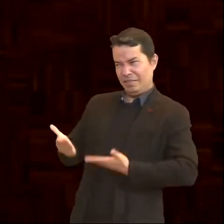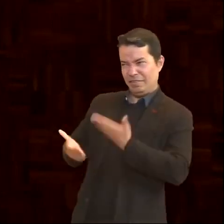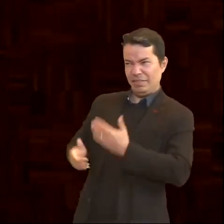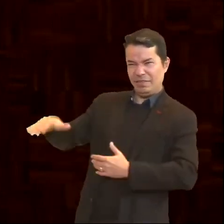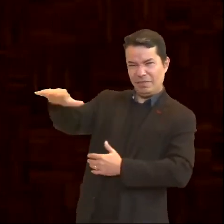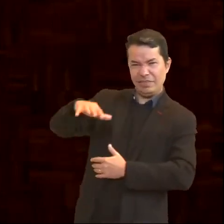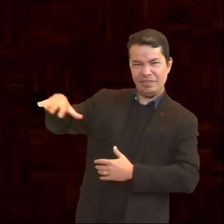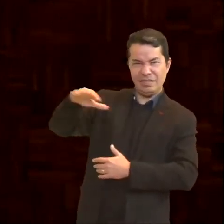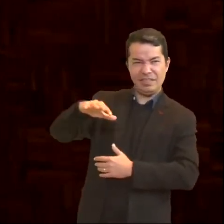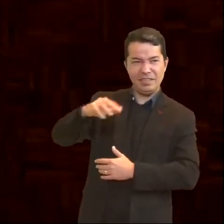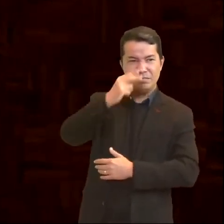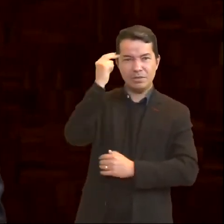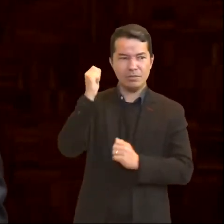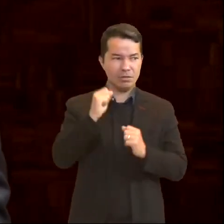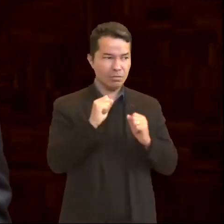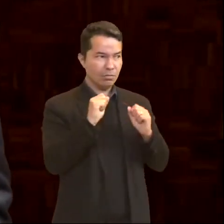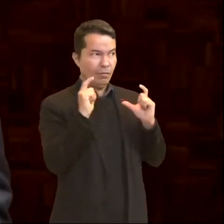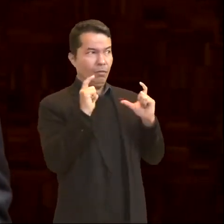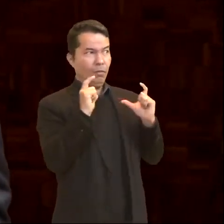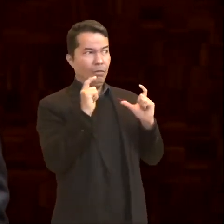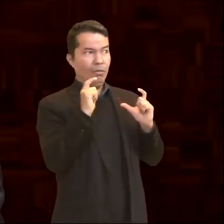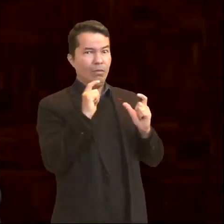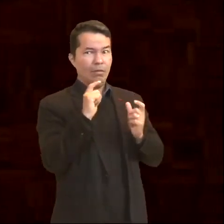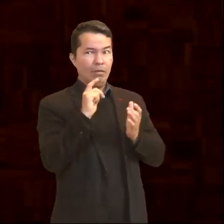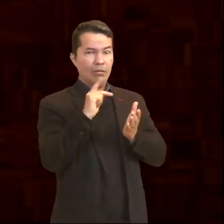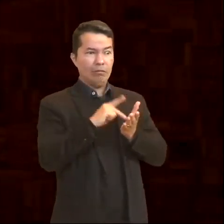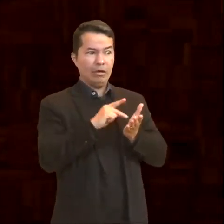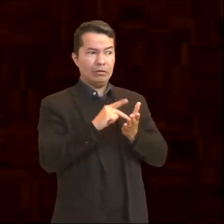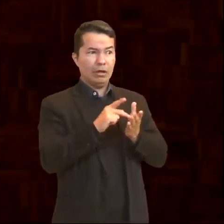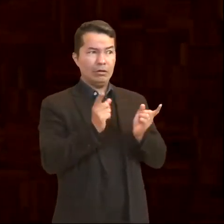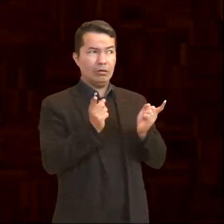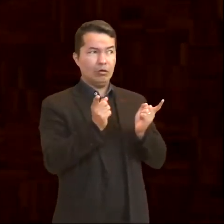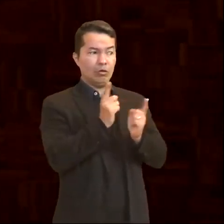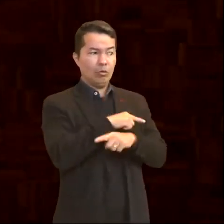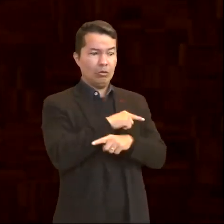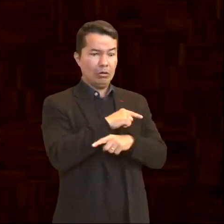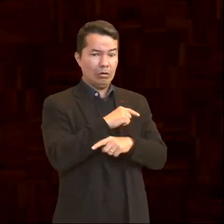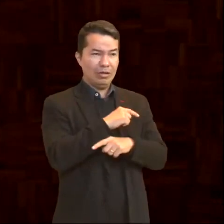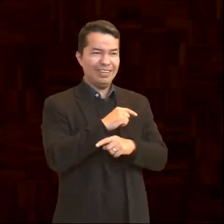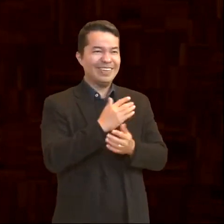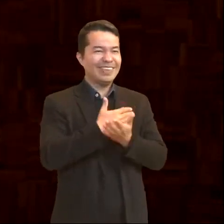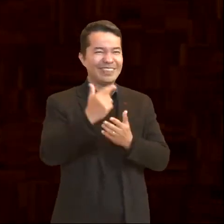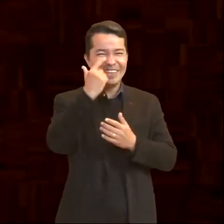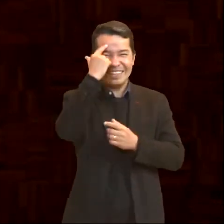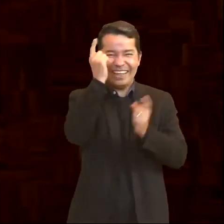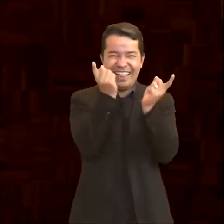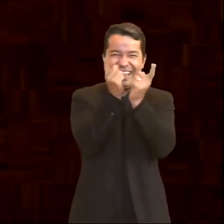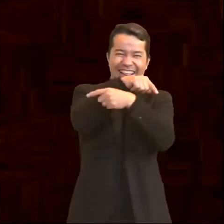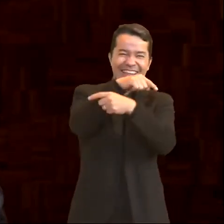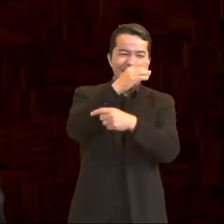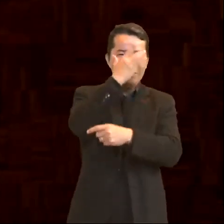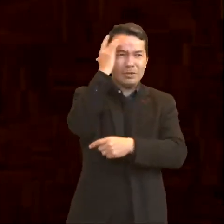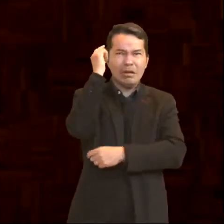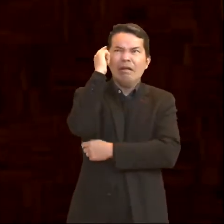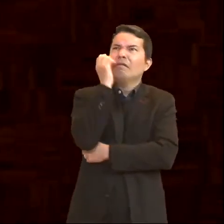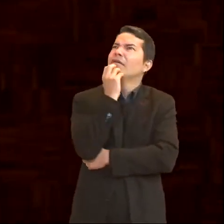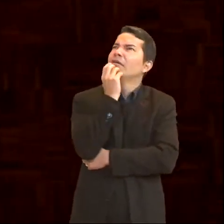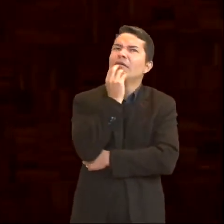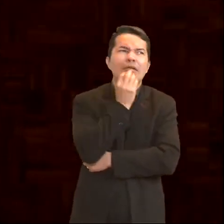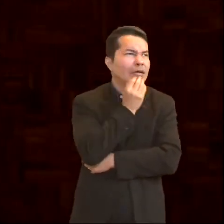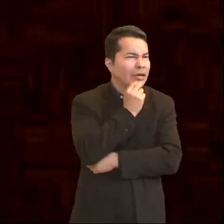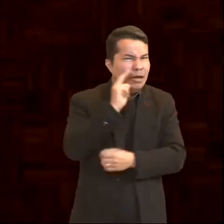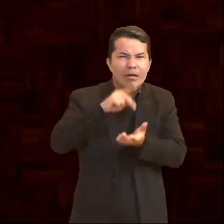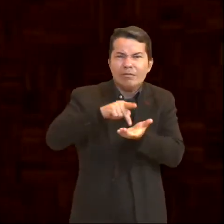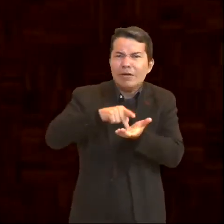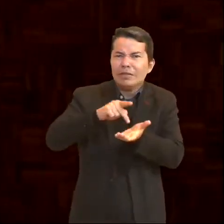eles disseram: opa, o que está acontecendo aqui? E aí deu um nó na cabeça de todo mundo lá. Não é? Por quê? Porque às vezes os